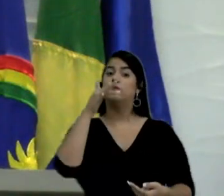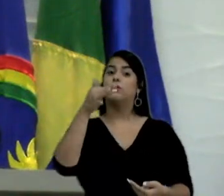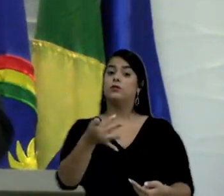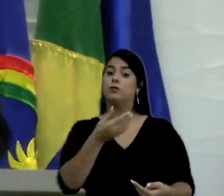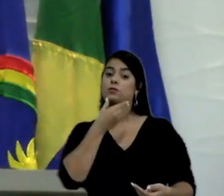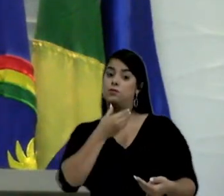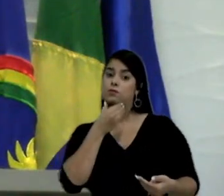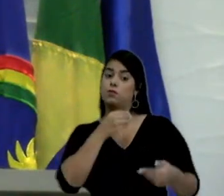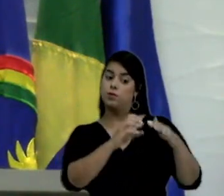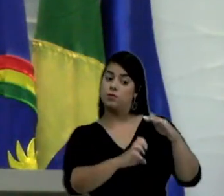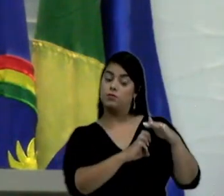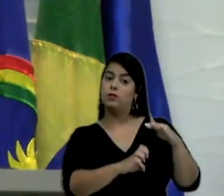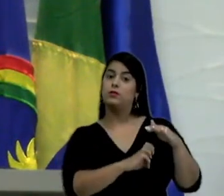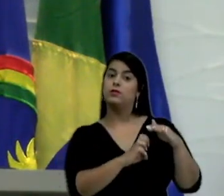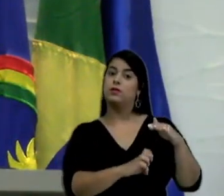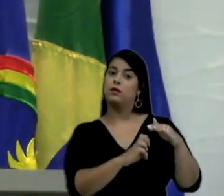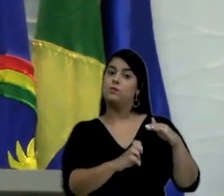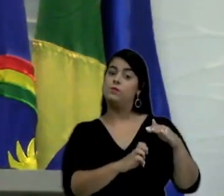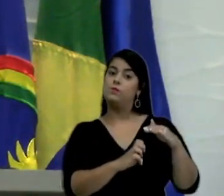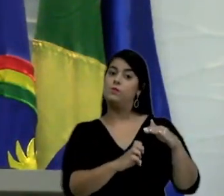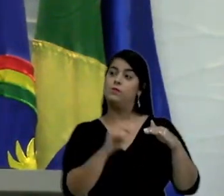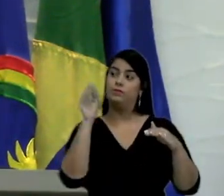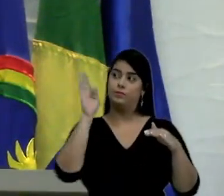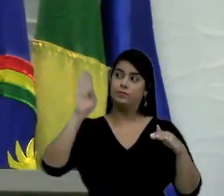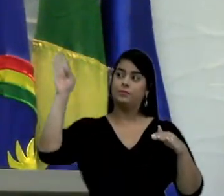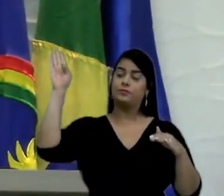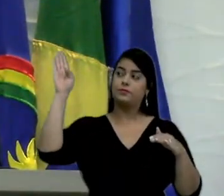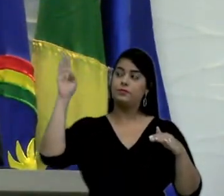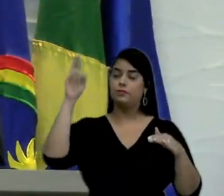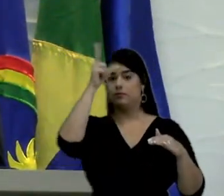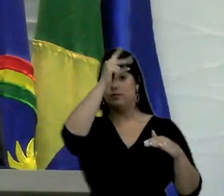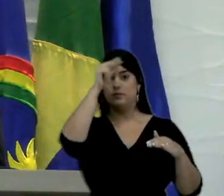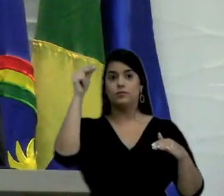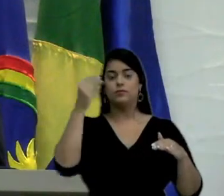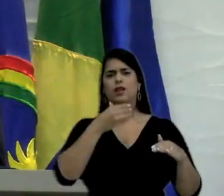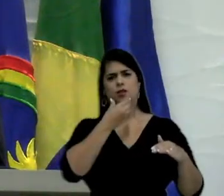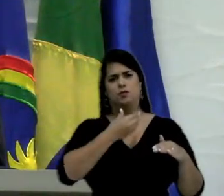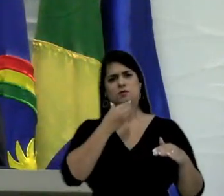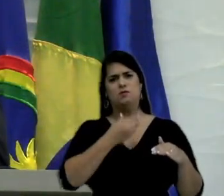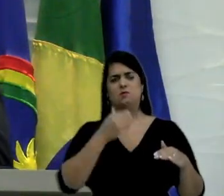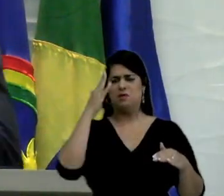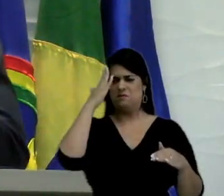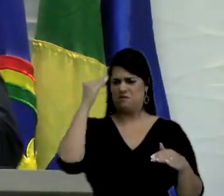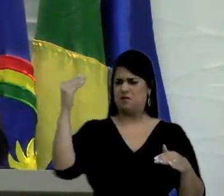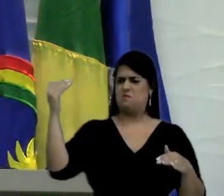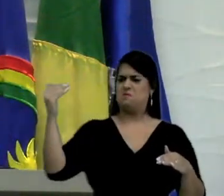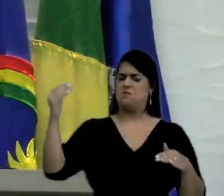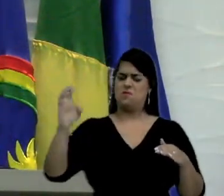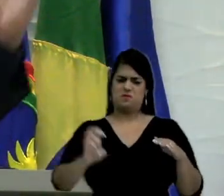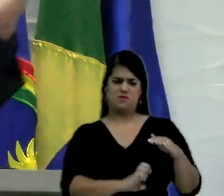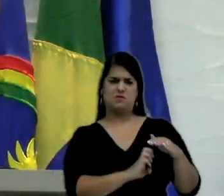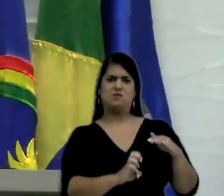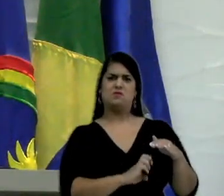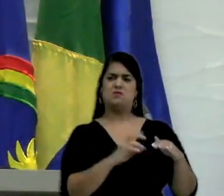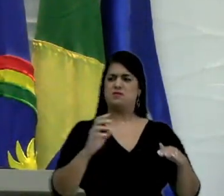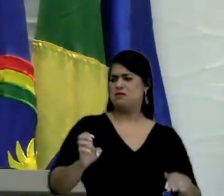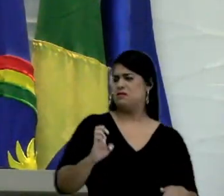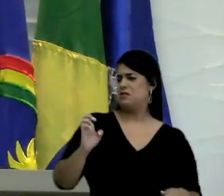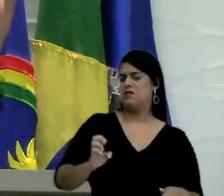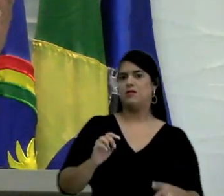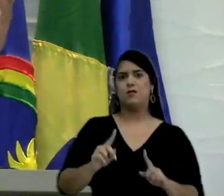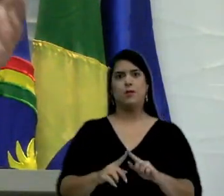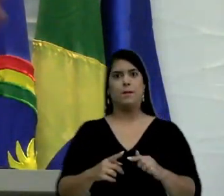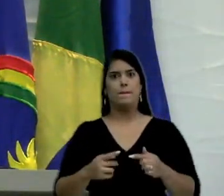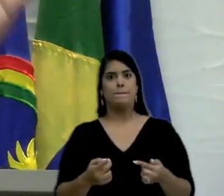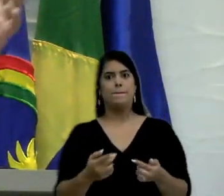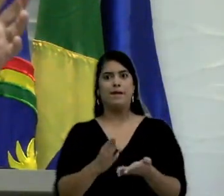bem sucedido que foi candidato a prefeito o nome dele era Marco coca-cola era um bem-sucedido empresário tal mas quando assumiu a prefeitura foi um